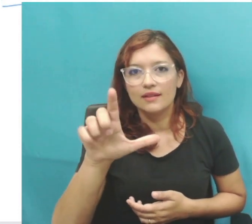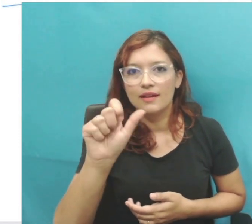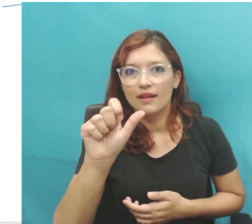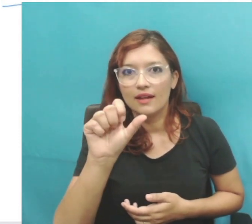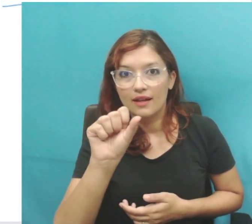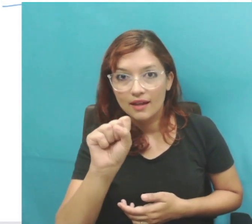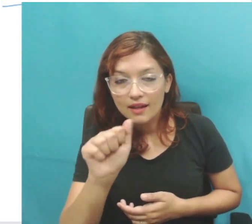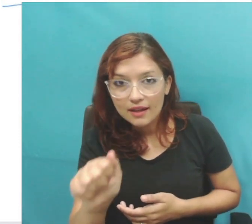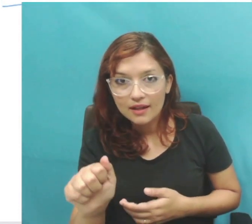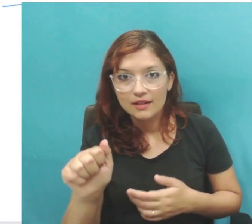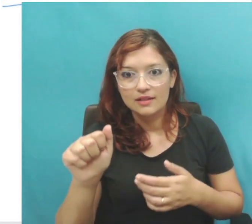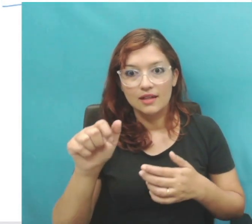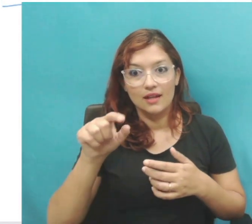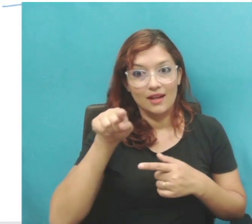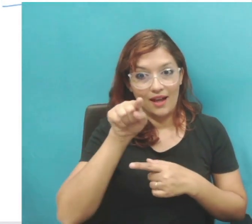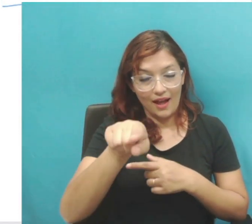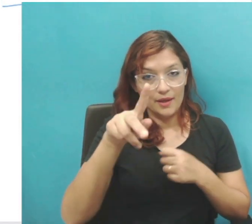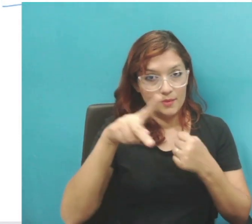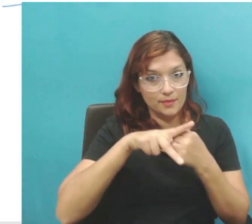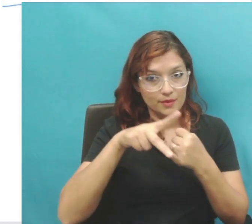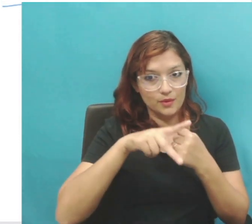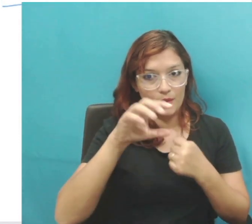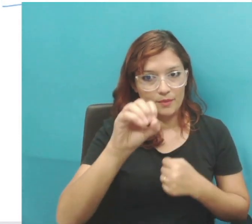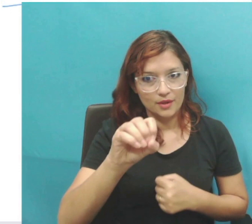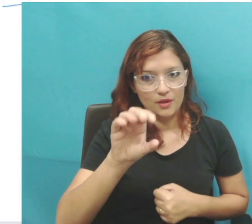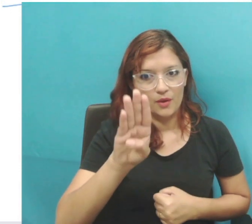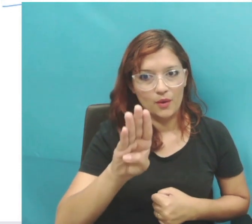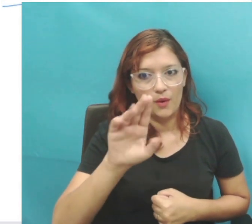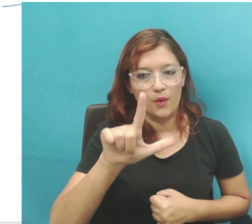ou eles ou elas,